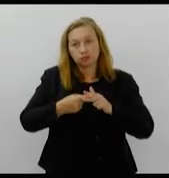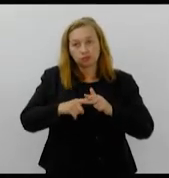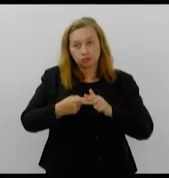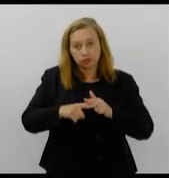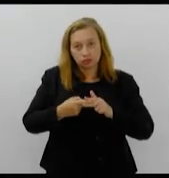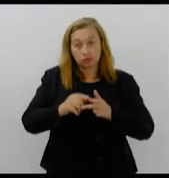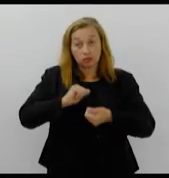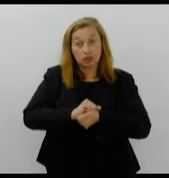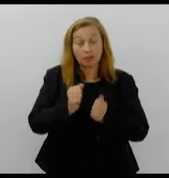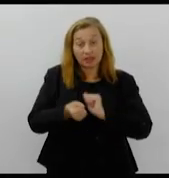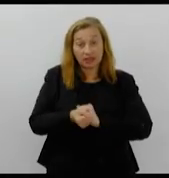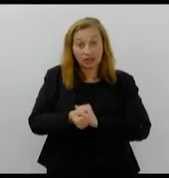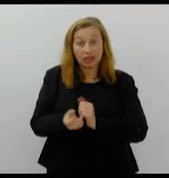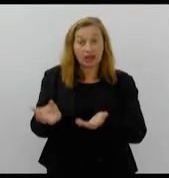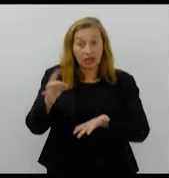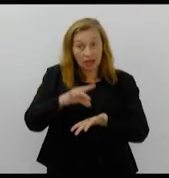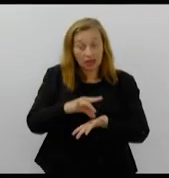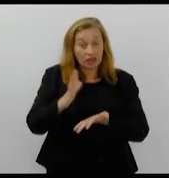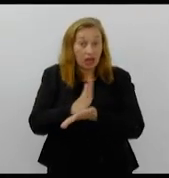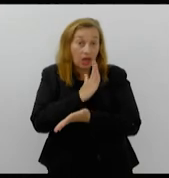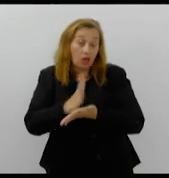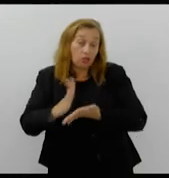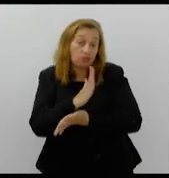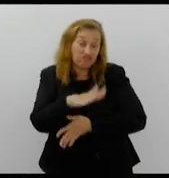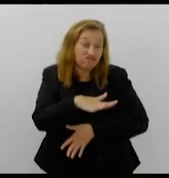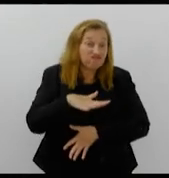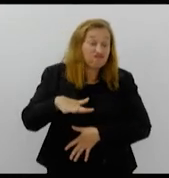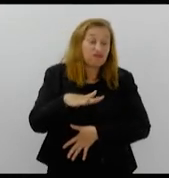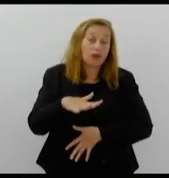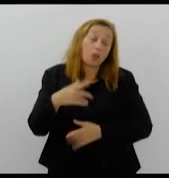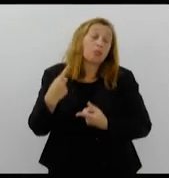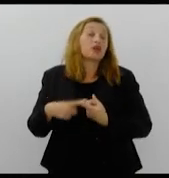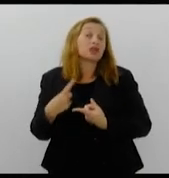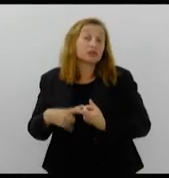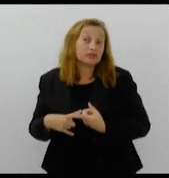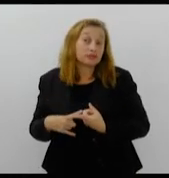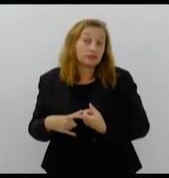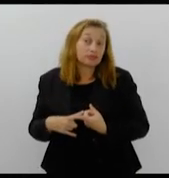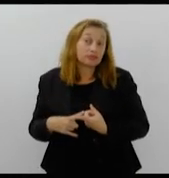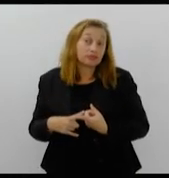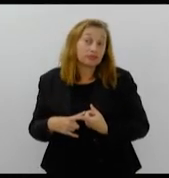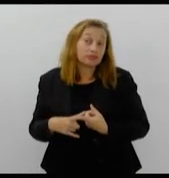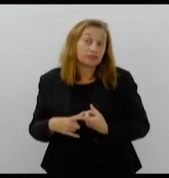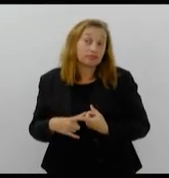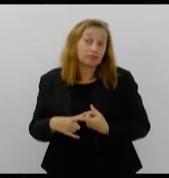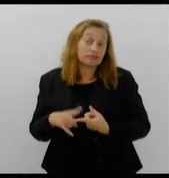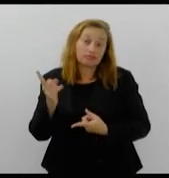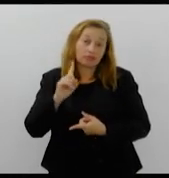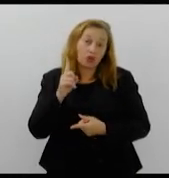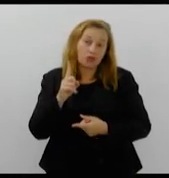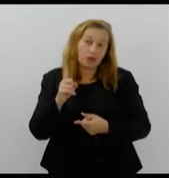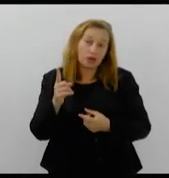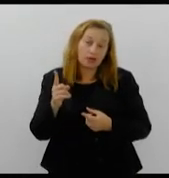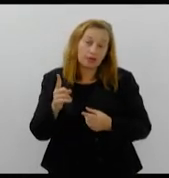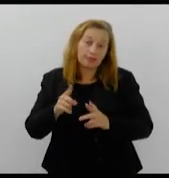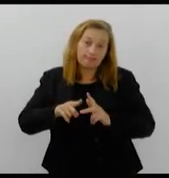pouco em algumas áreas em que ele não foi bem aperfeiçoado.